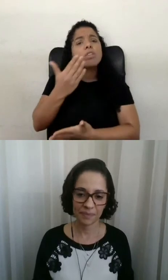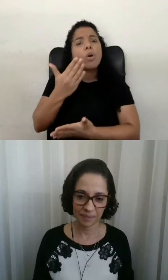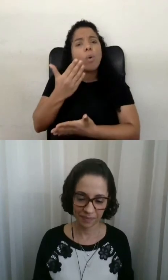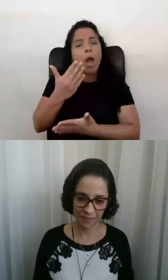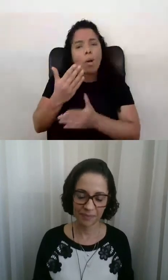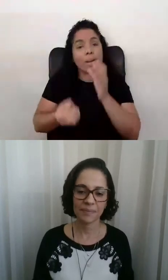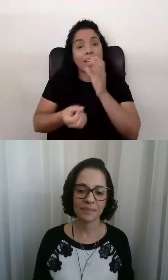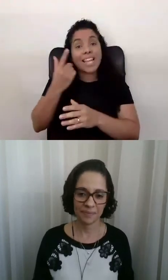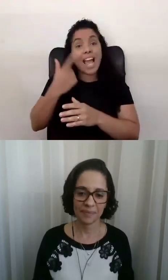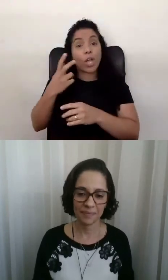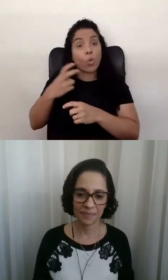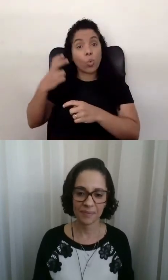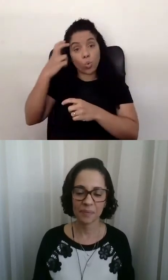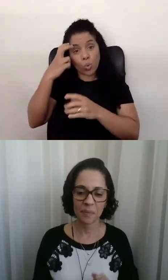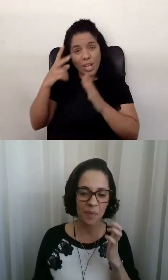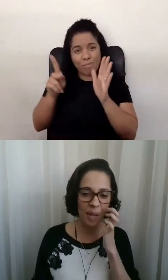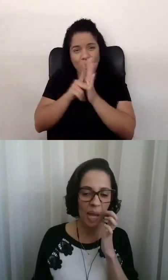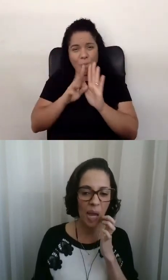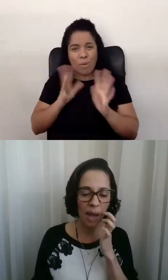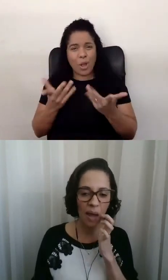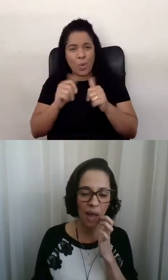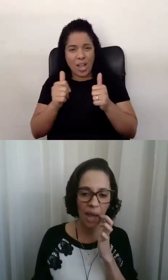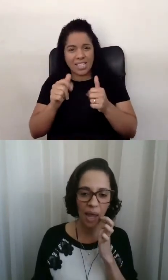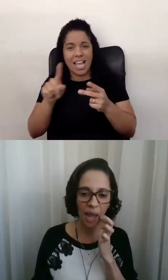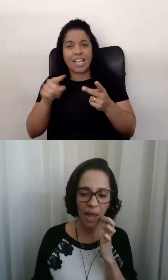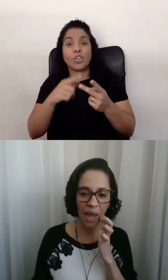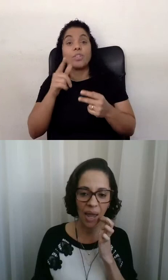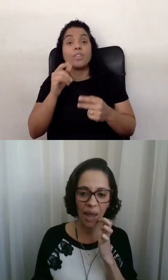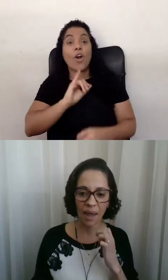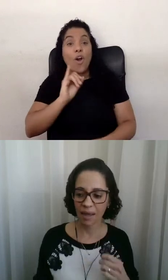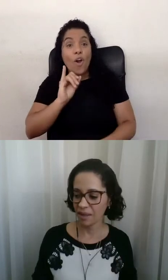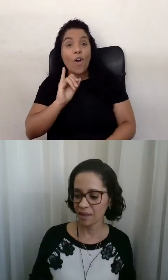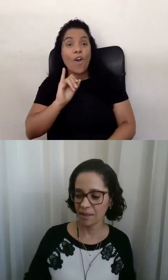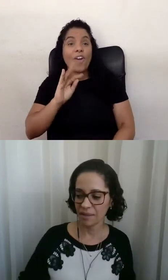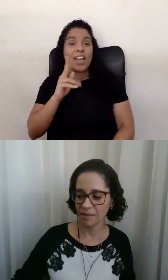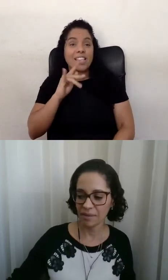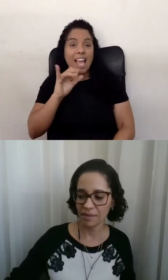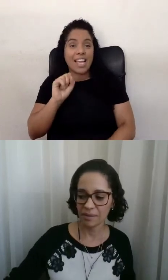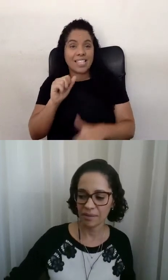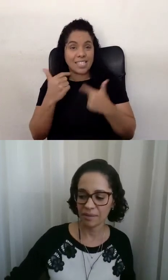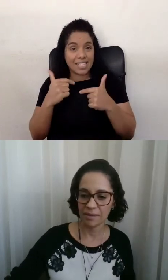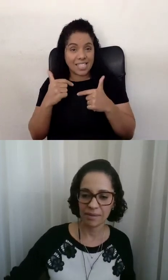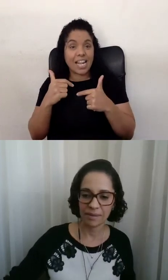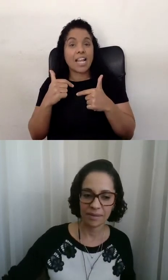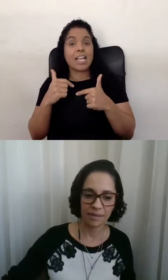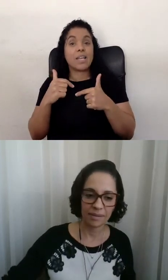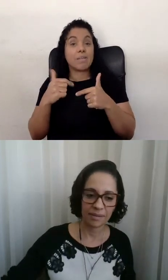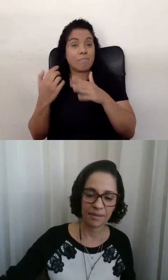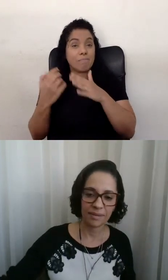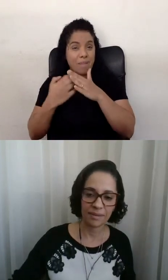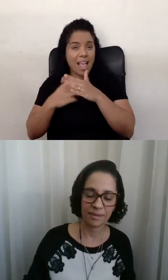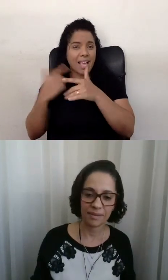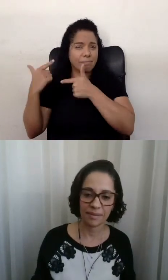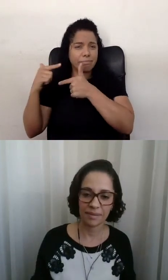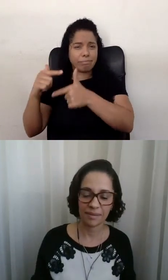de qualidade? E a outra fala assim: oi, Thaís, trabalho numa empresa um tanto tradicional, que possui um